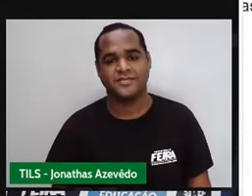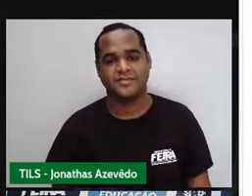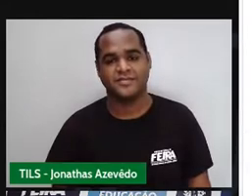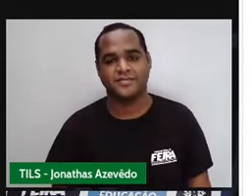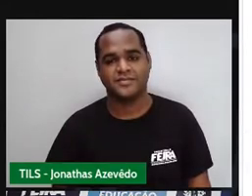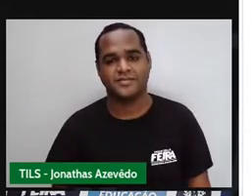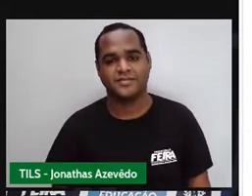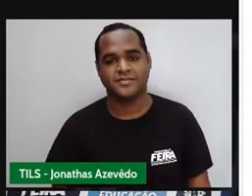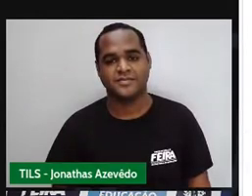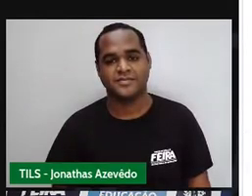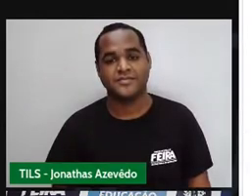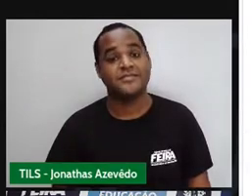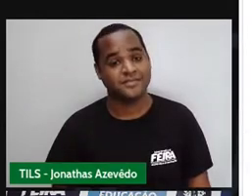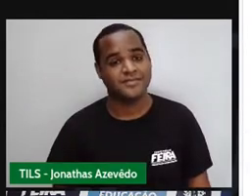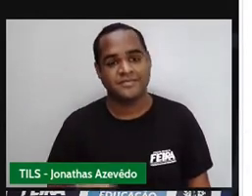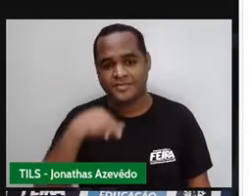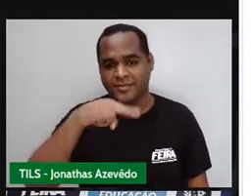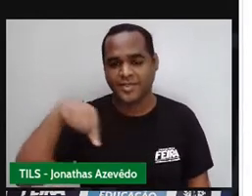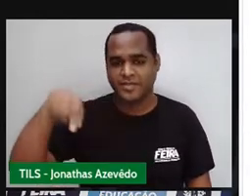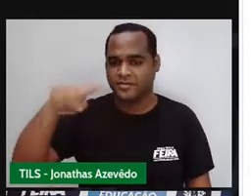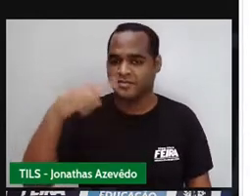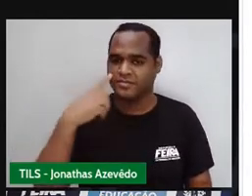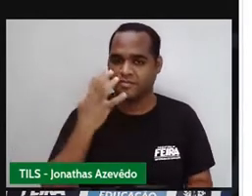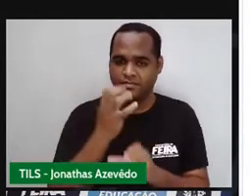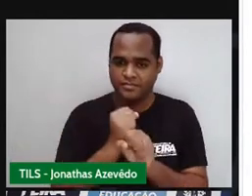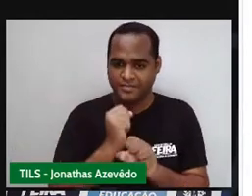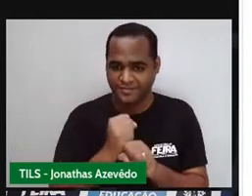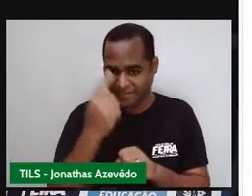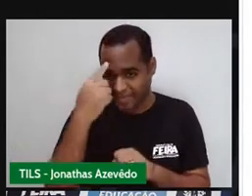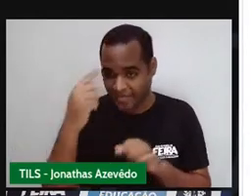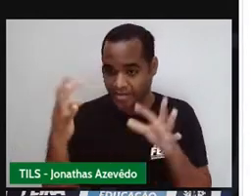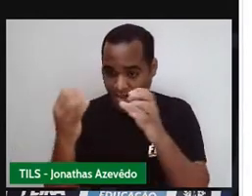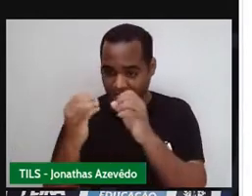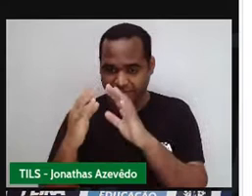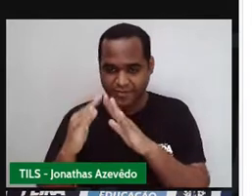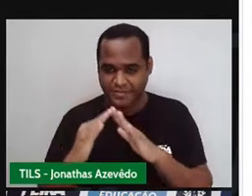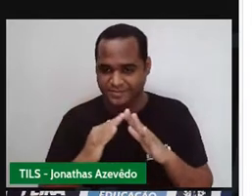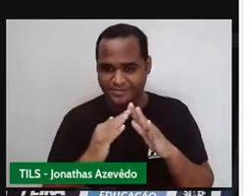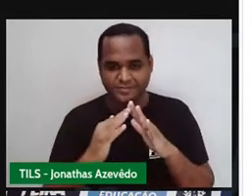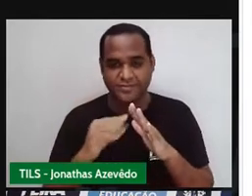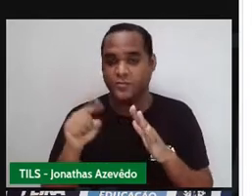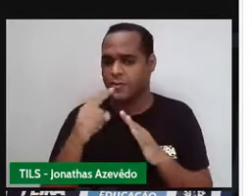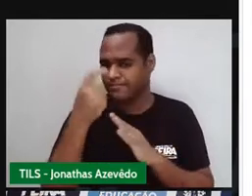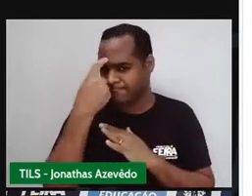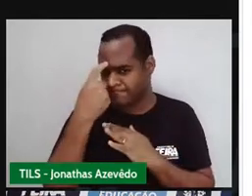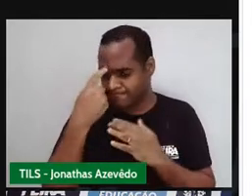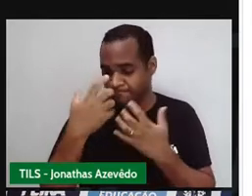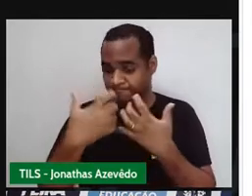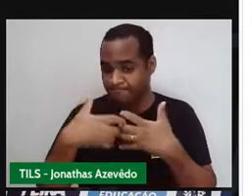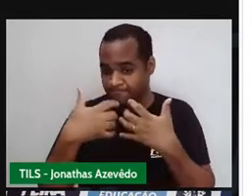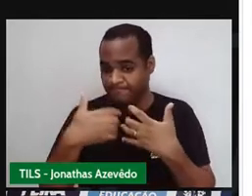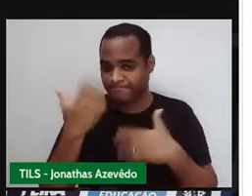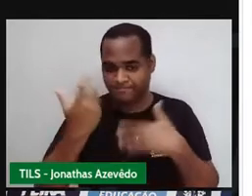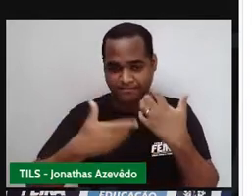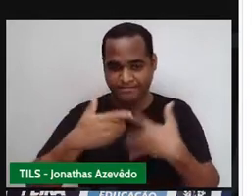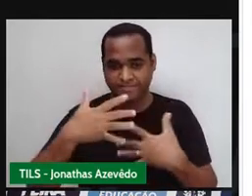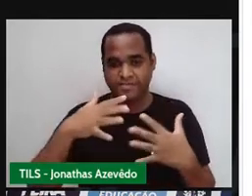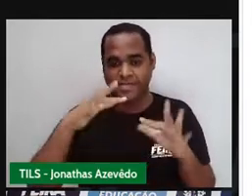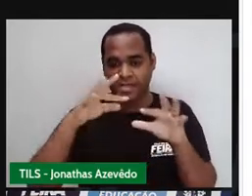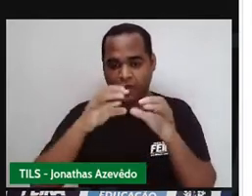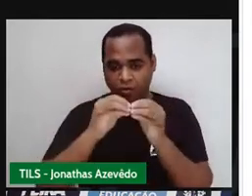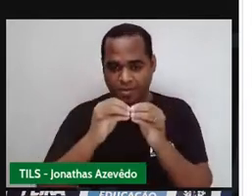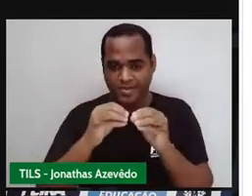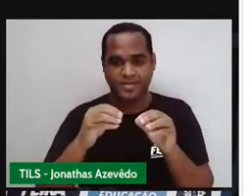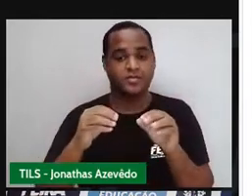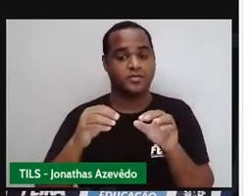aqui né e o nosso pensamento então concluindo fazendo a soma de